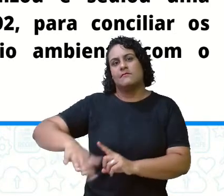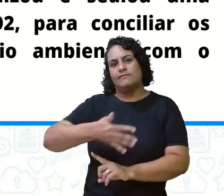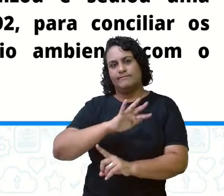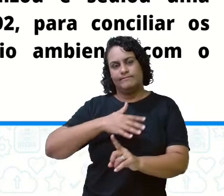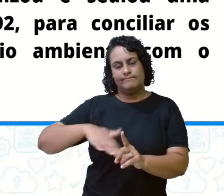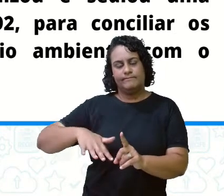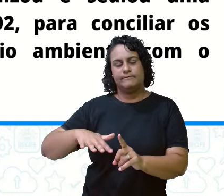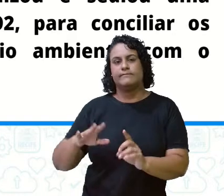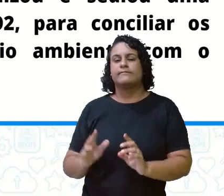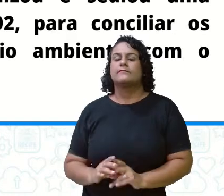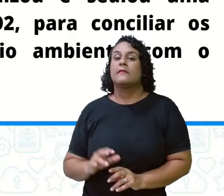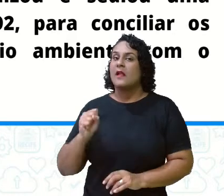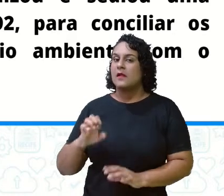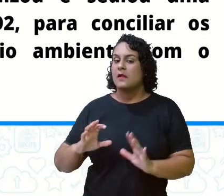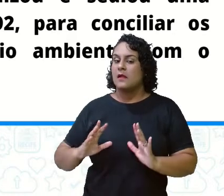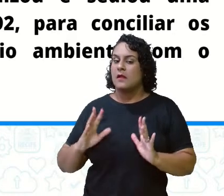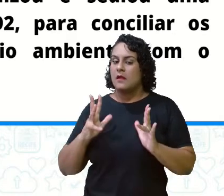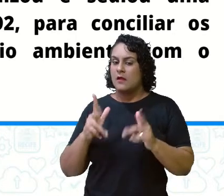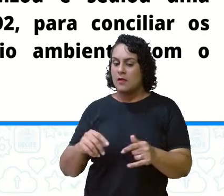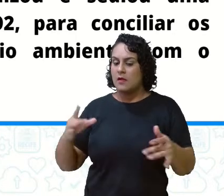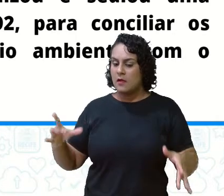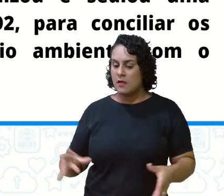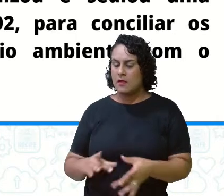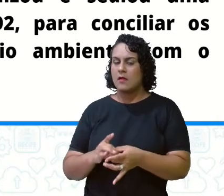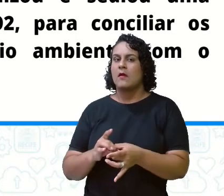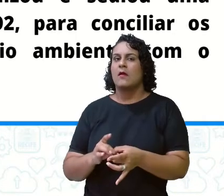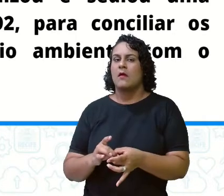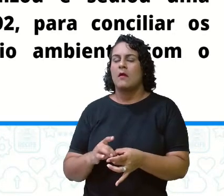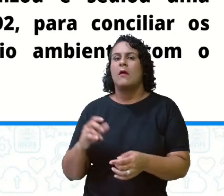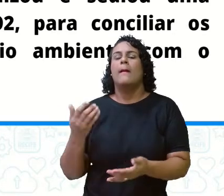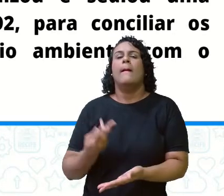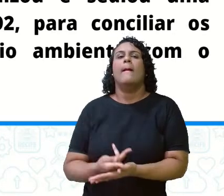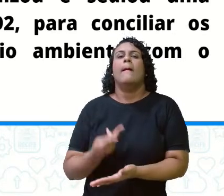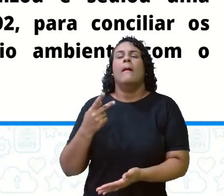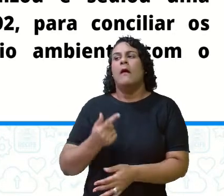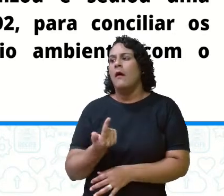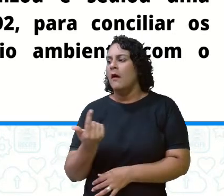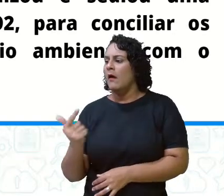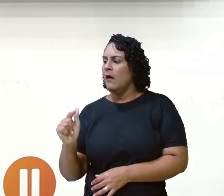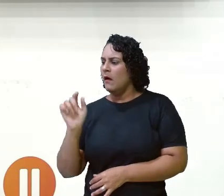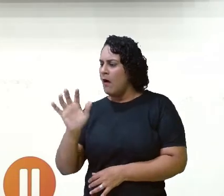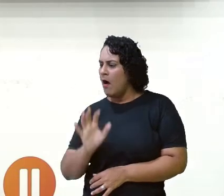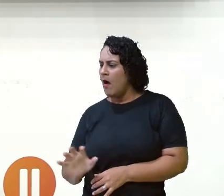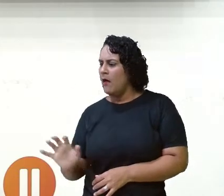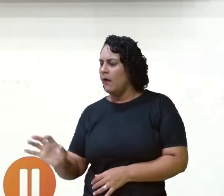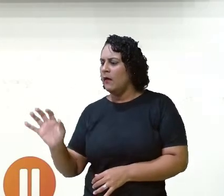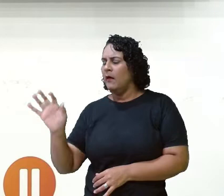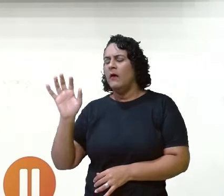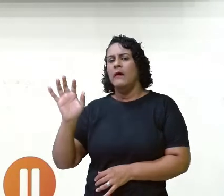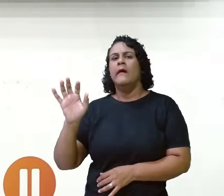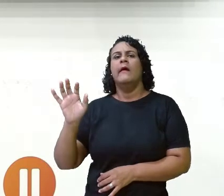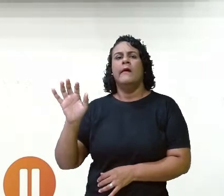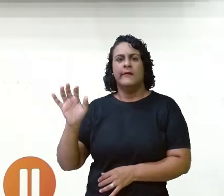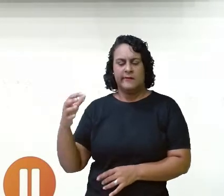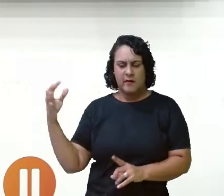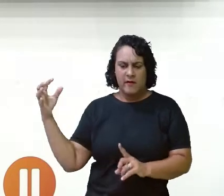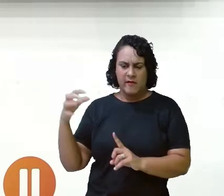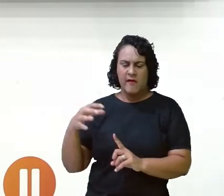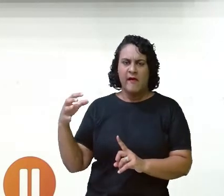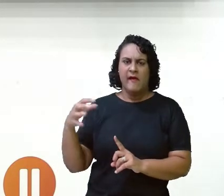vocês, se tudo está interligado, o que acontece em outro continente, por exemplo,